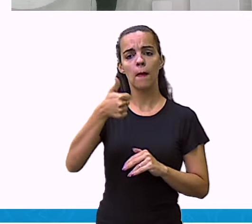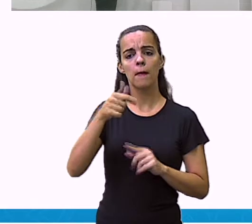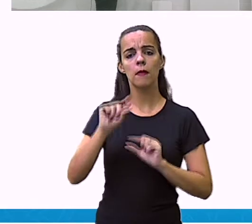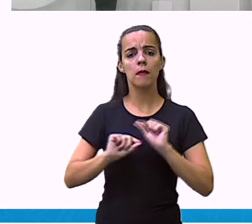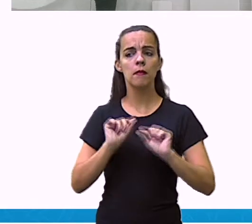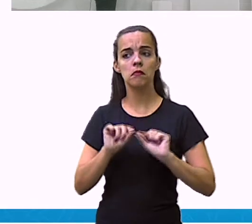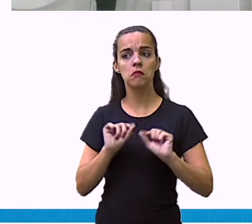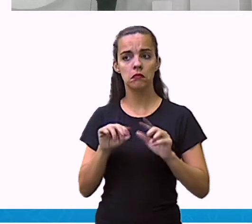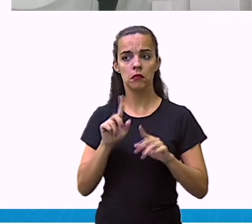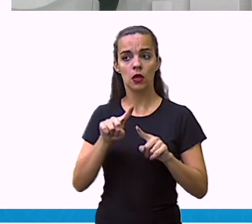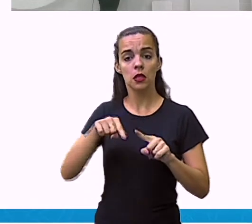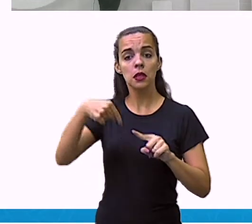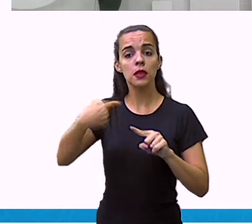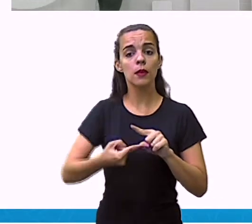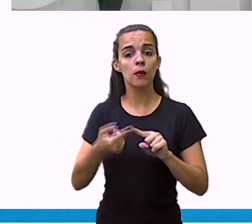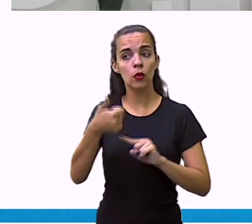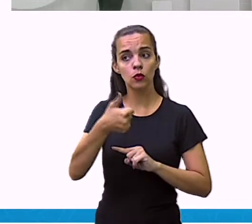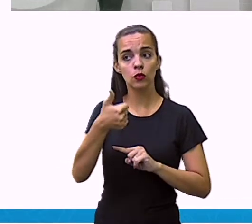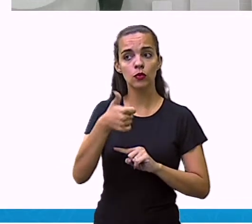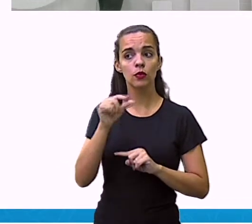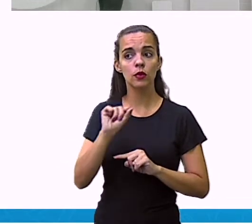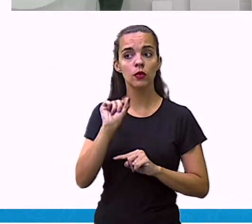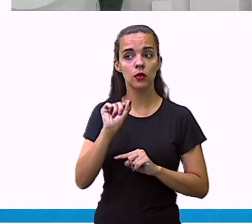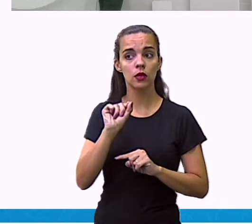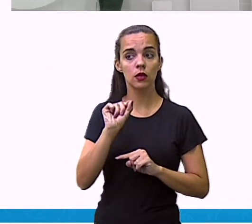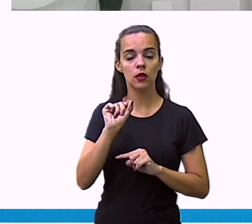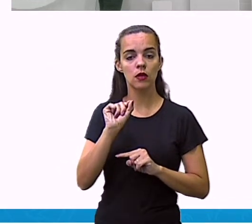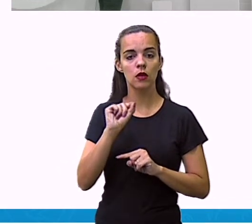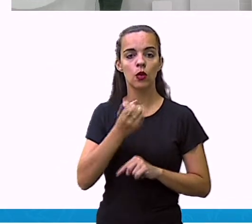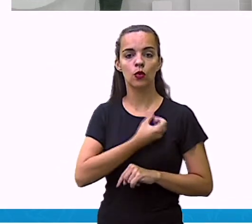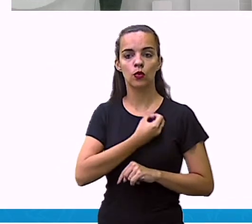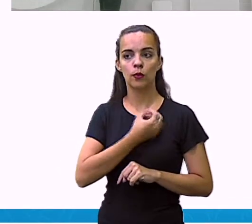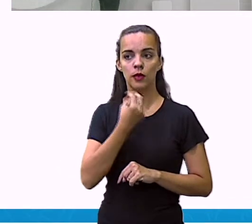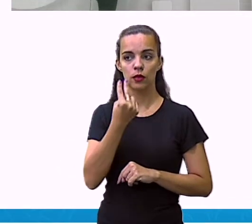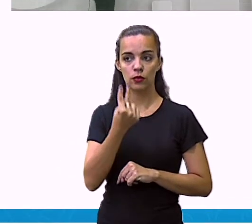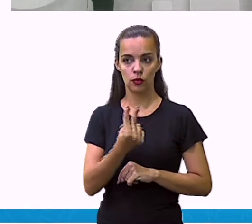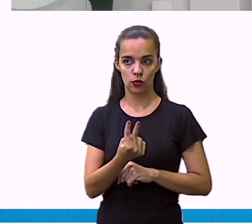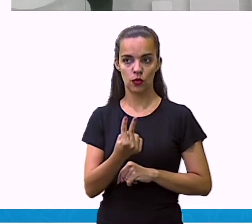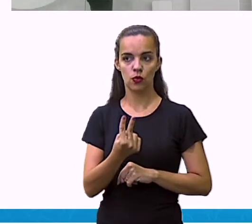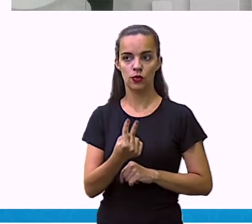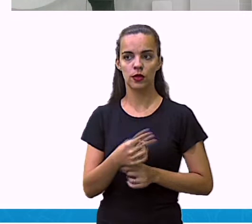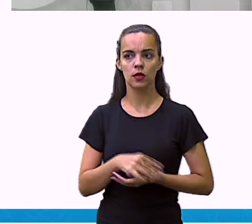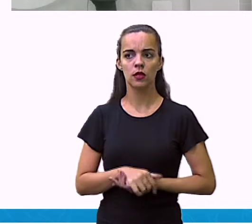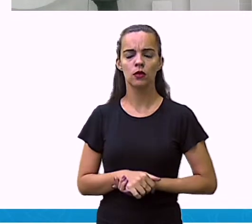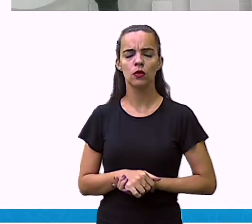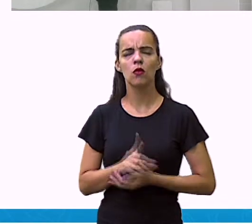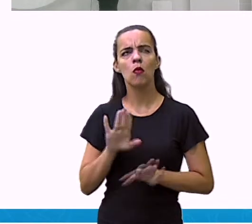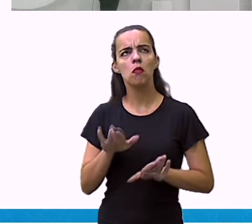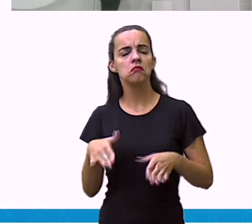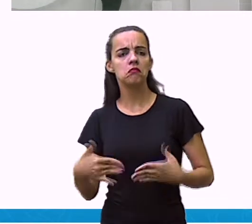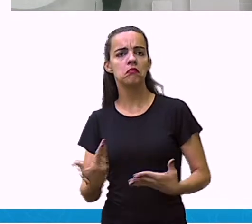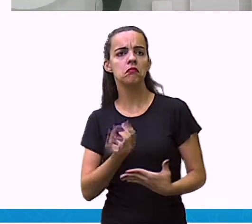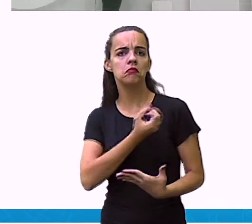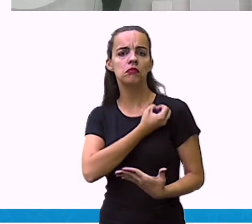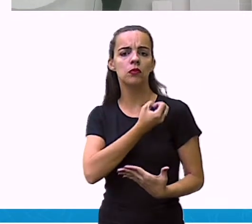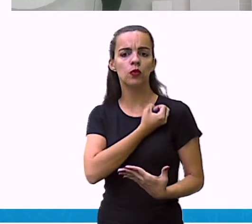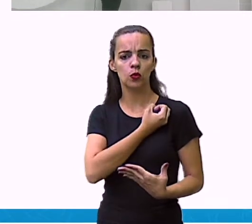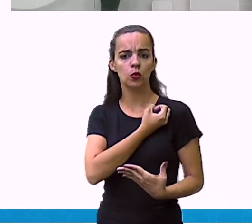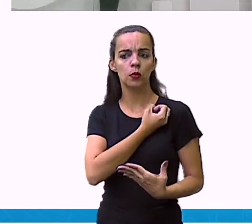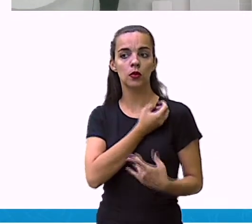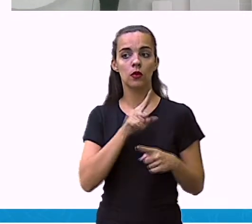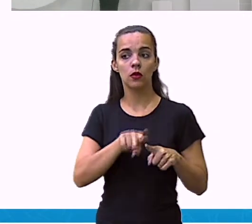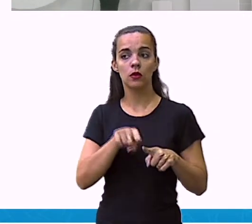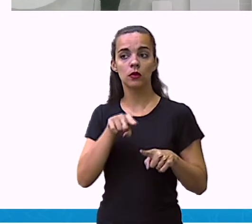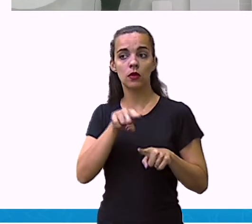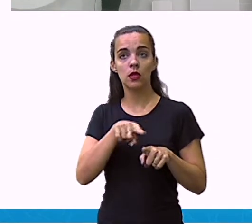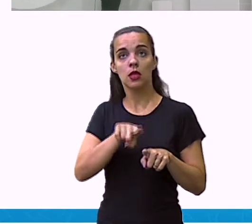número vem após o número 1? O número 2. Qual é o sucessor do 2?